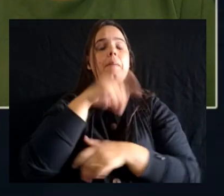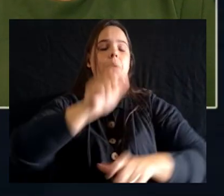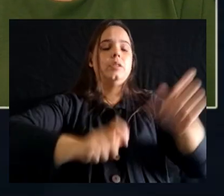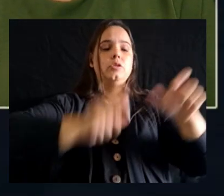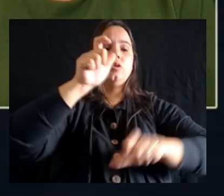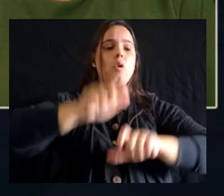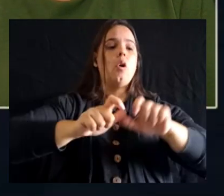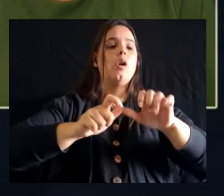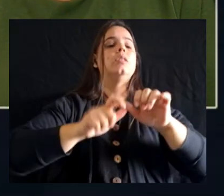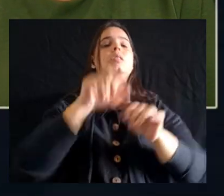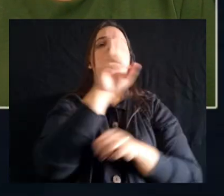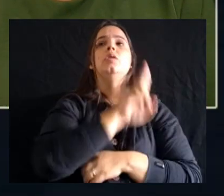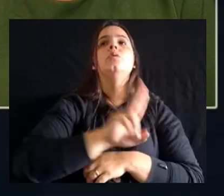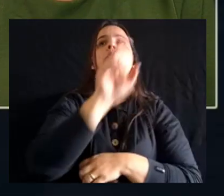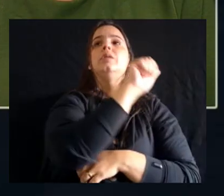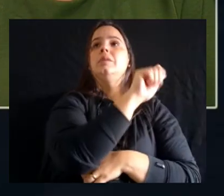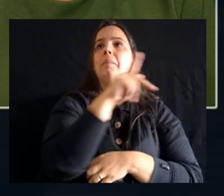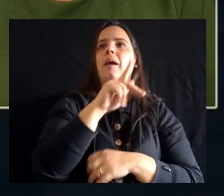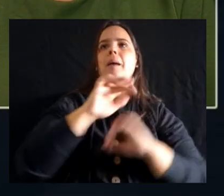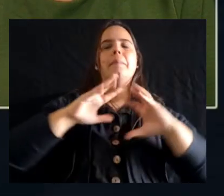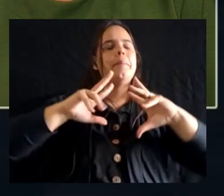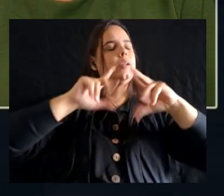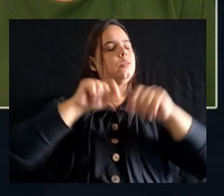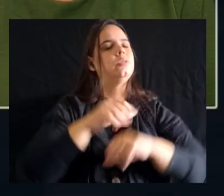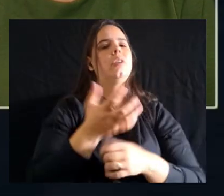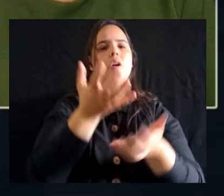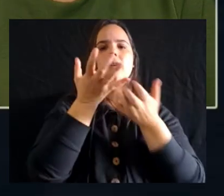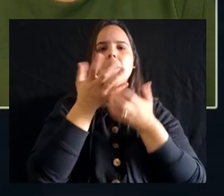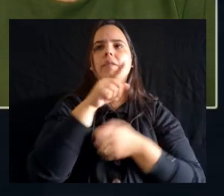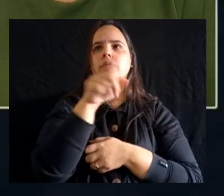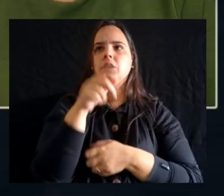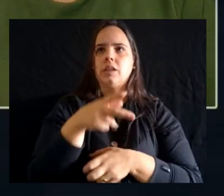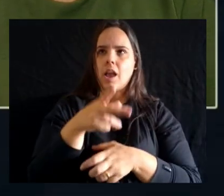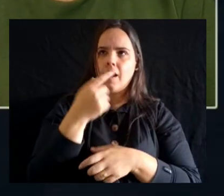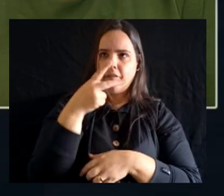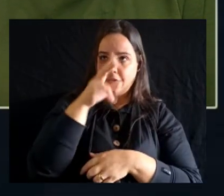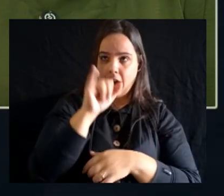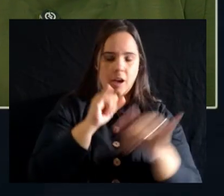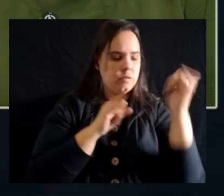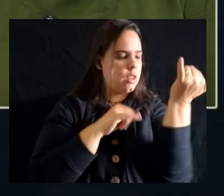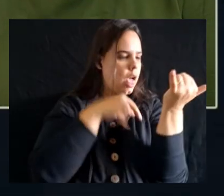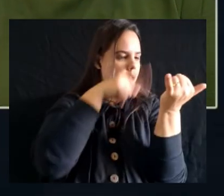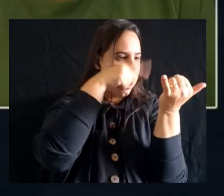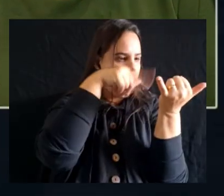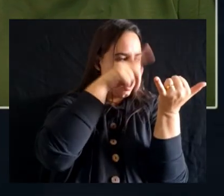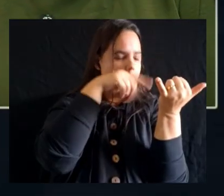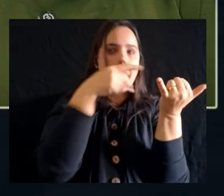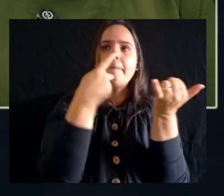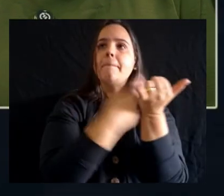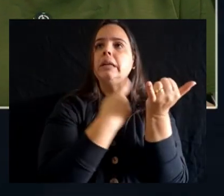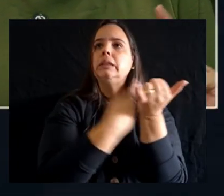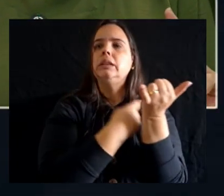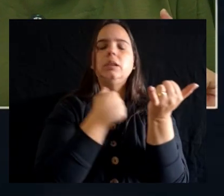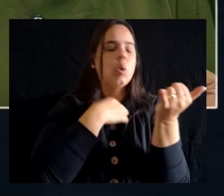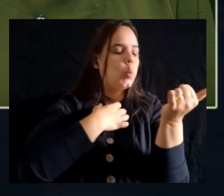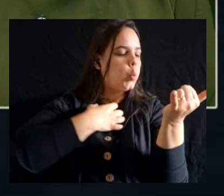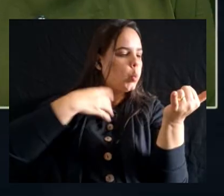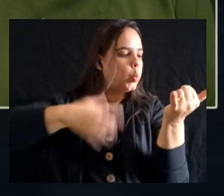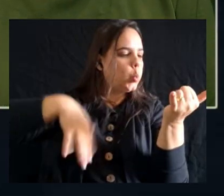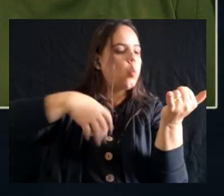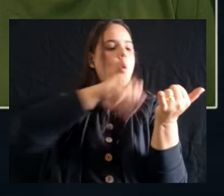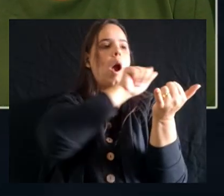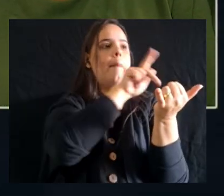você para dar uma olhadinha no seu celular para ver quantos aplicativos você tem baixado aí. De repente, ele está travando seu celular, viu? De repente, é hora de